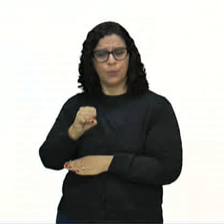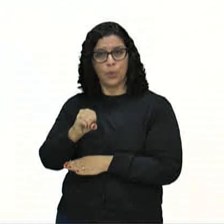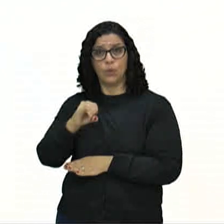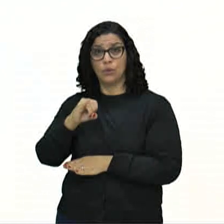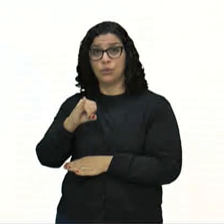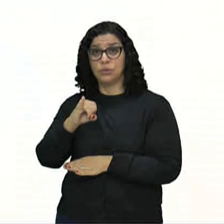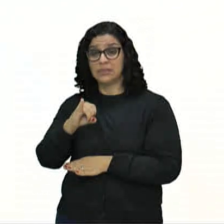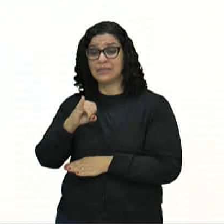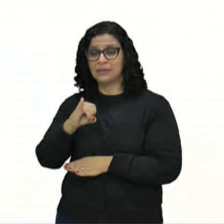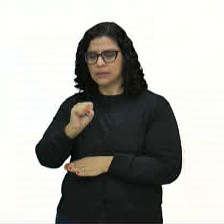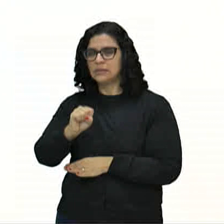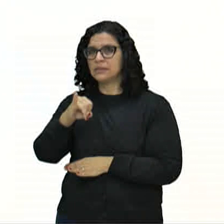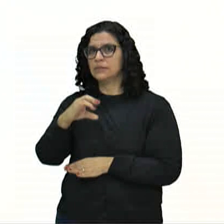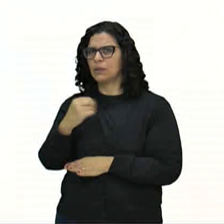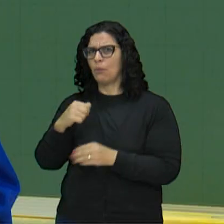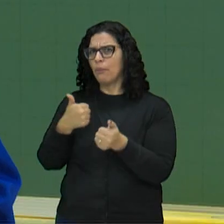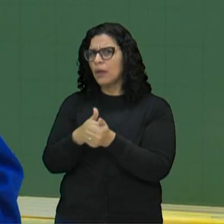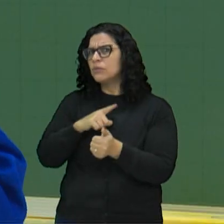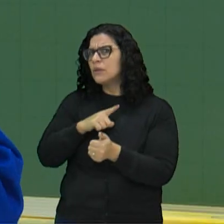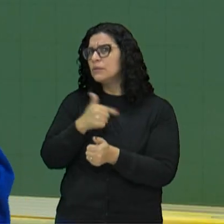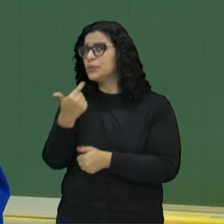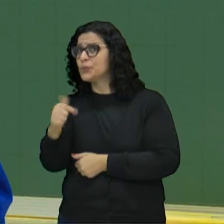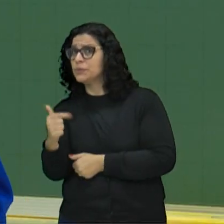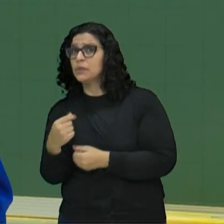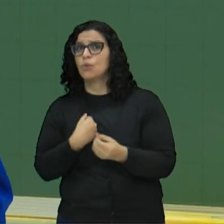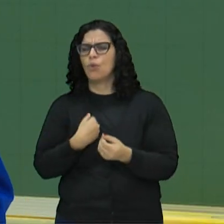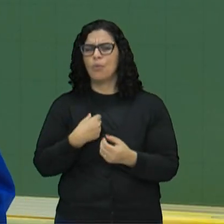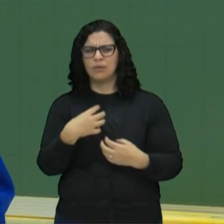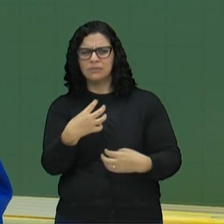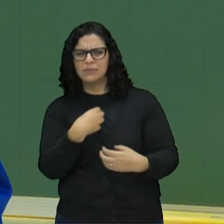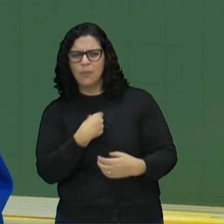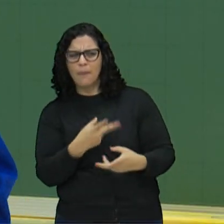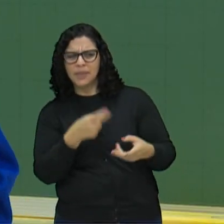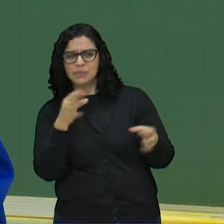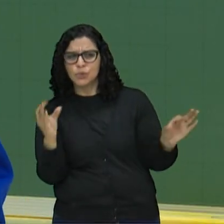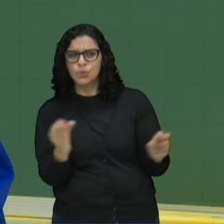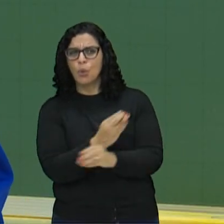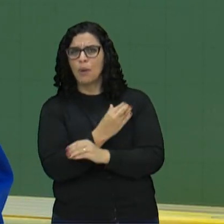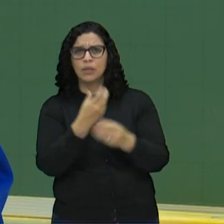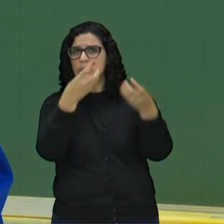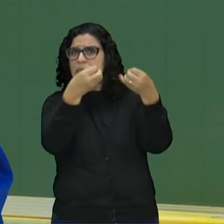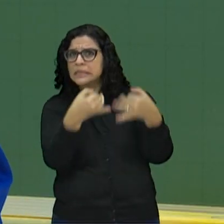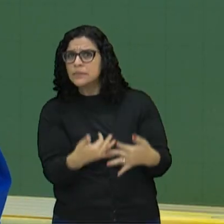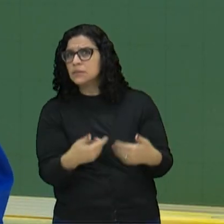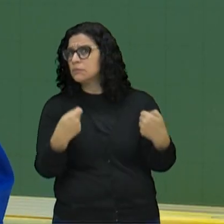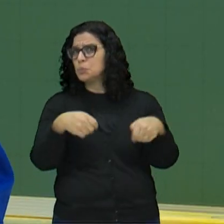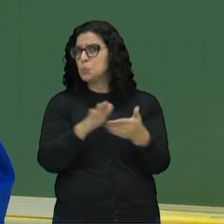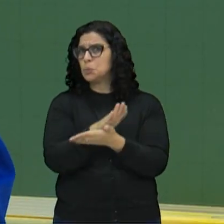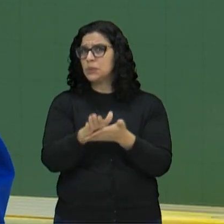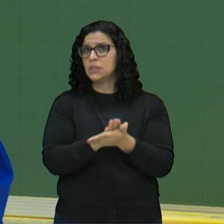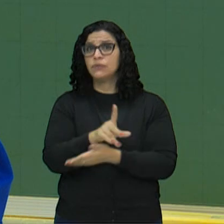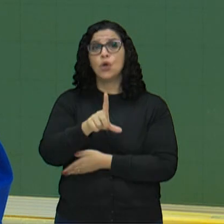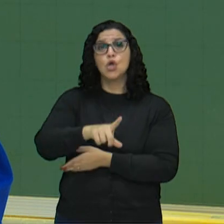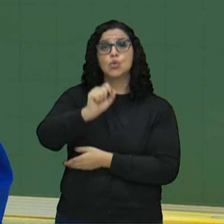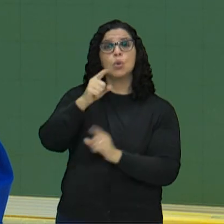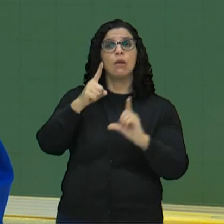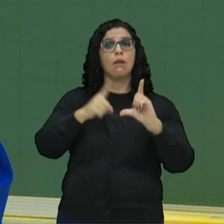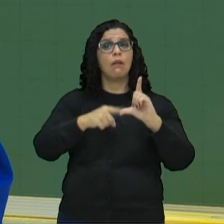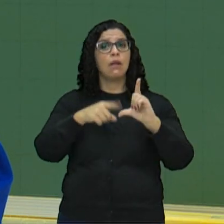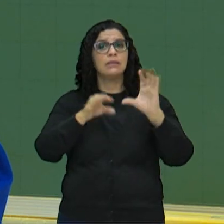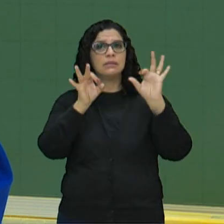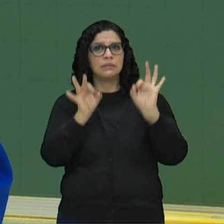preposição. Se o verbo ele já tem um sentido completo ou não. Então vocês vão assinalar